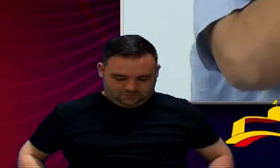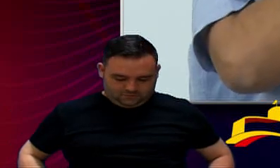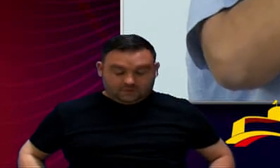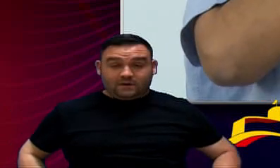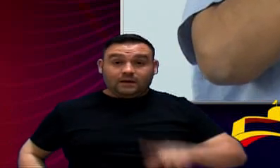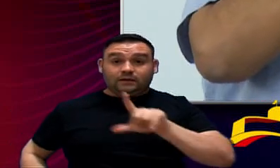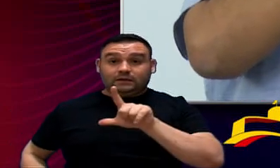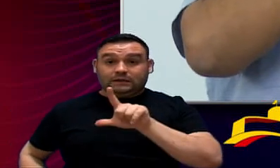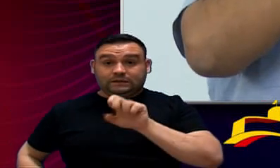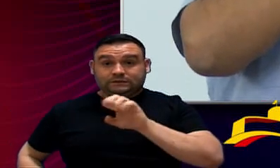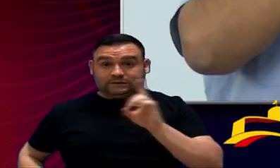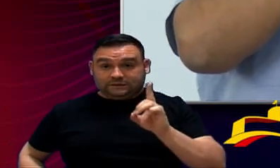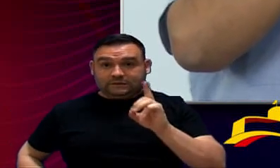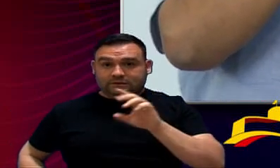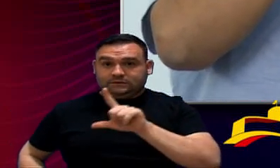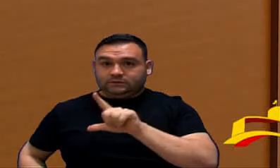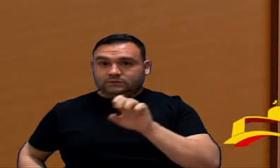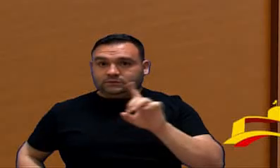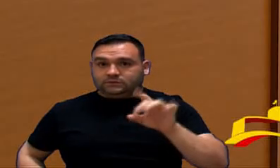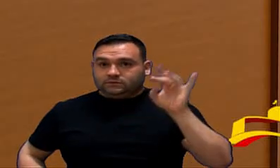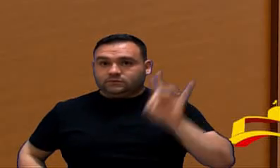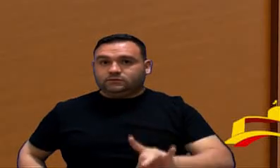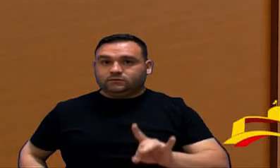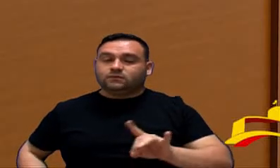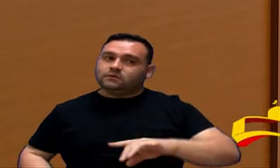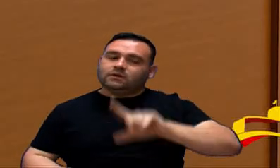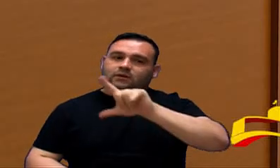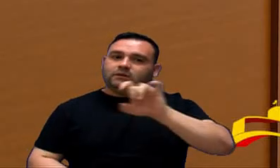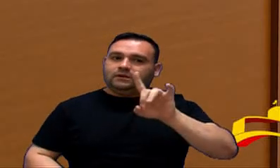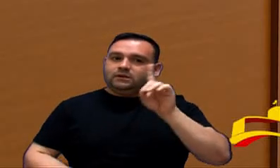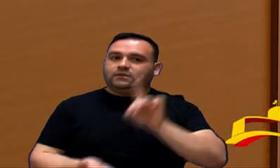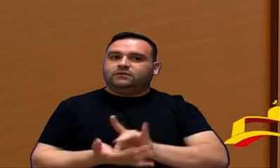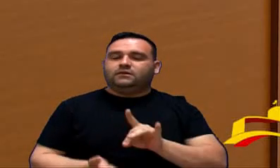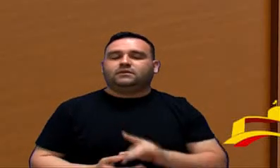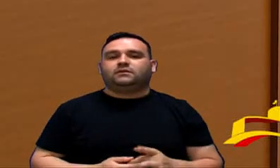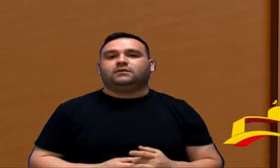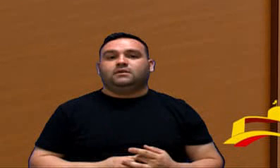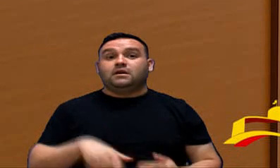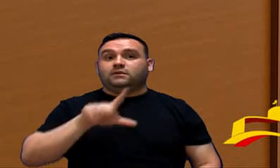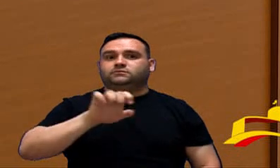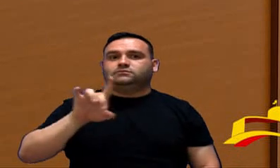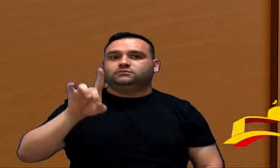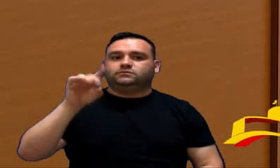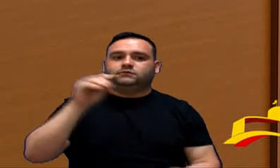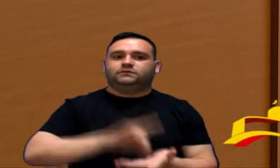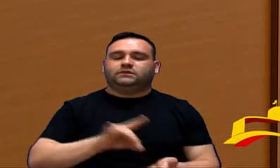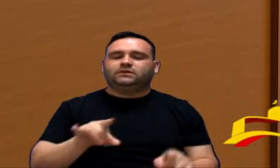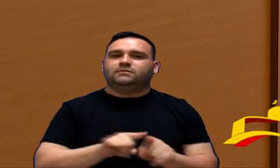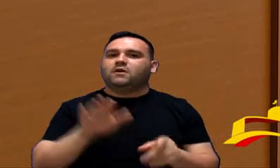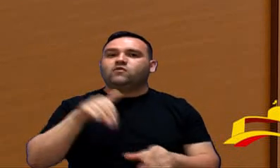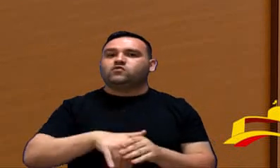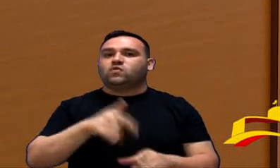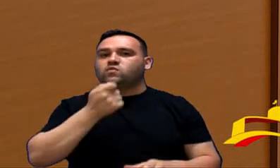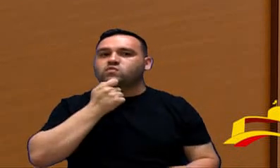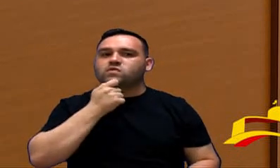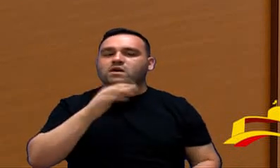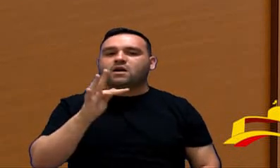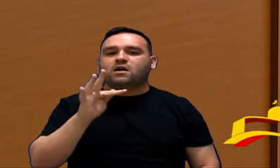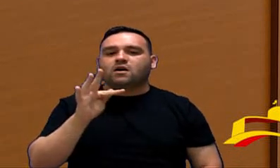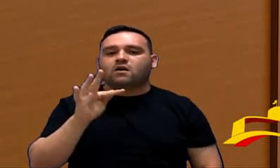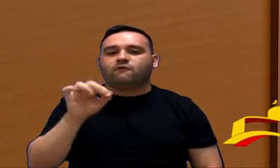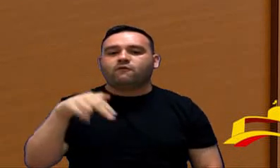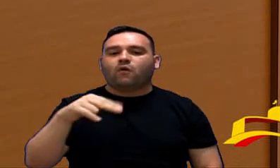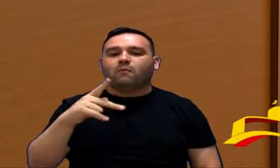Não, é LED Alvão, mesmo, não é vereador? Alvão. Ô, João, João, não é LED? É LED? Não foi votado? Não foi um prato,